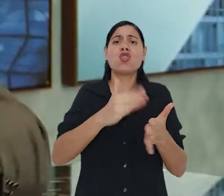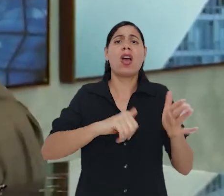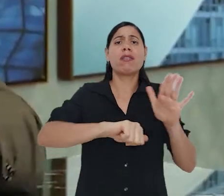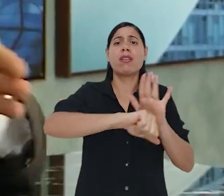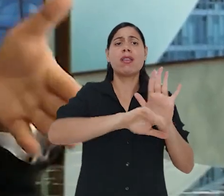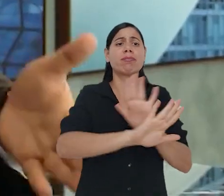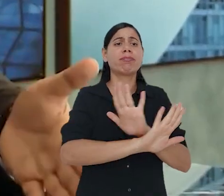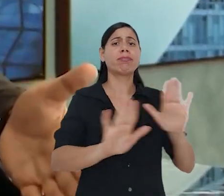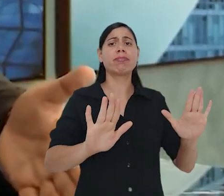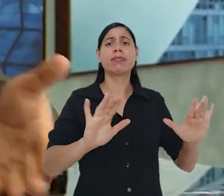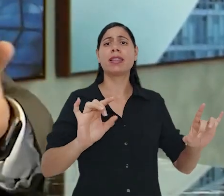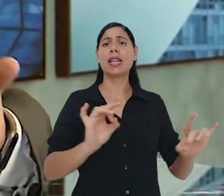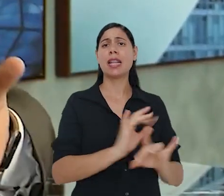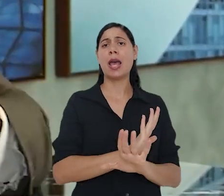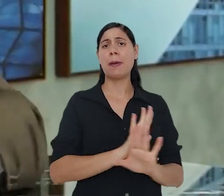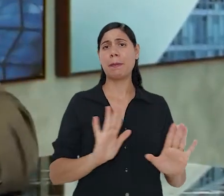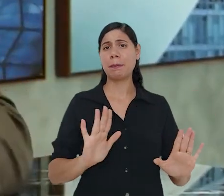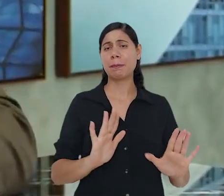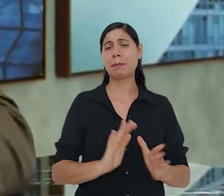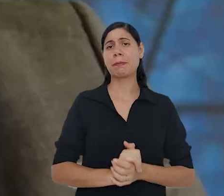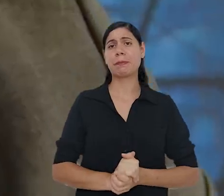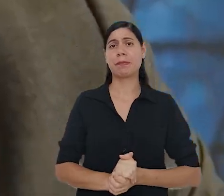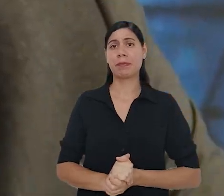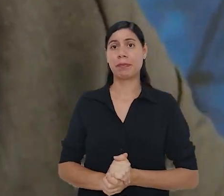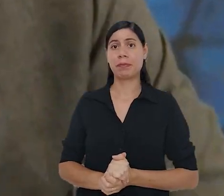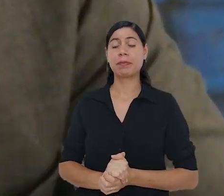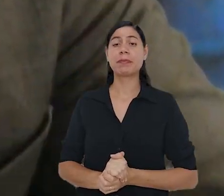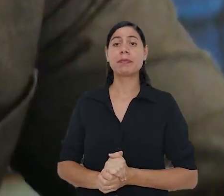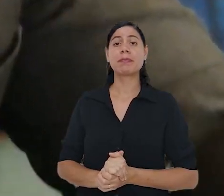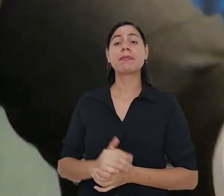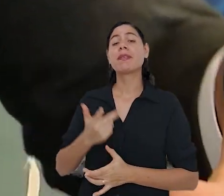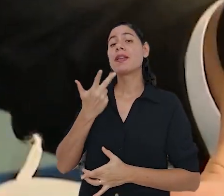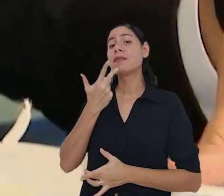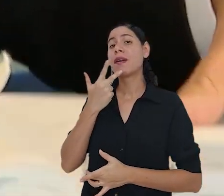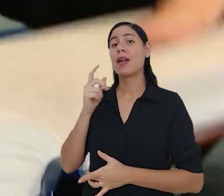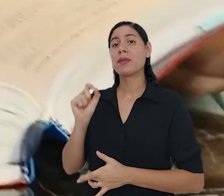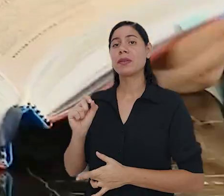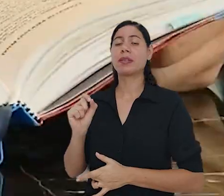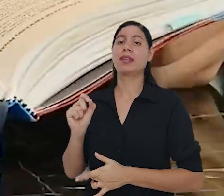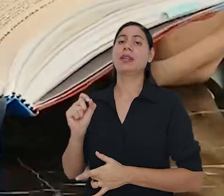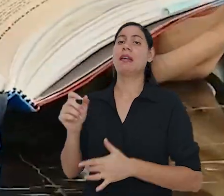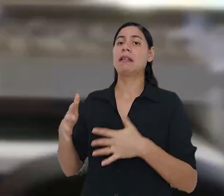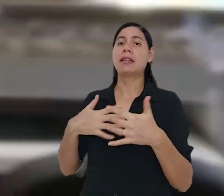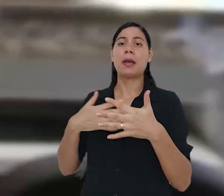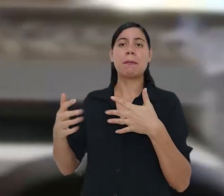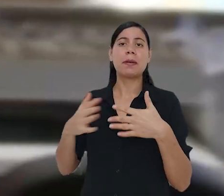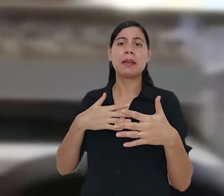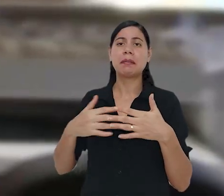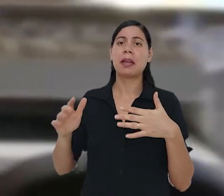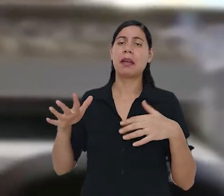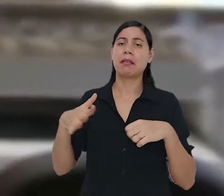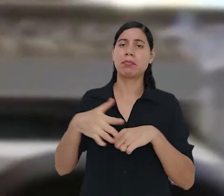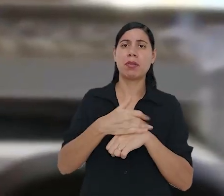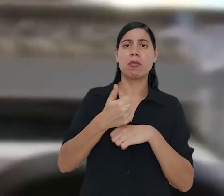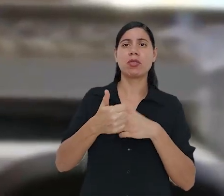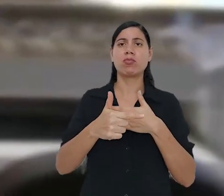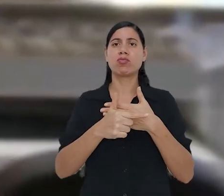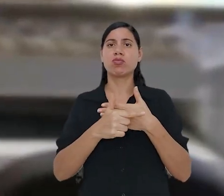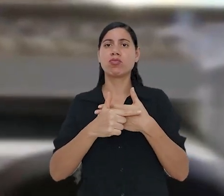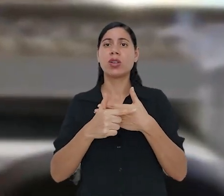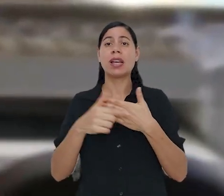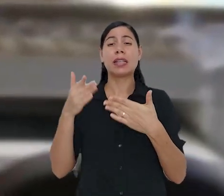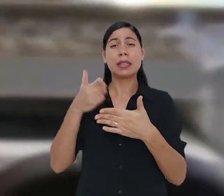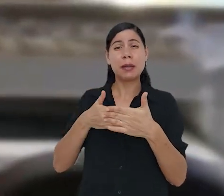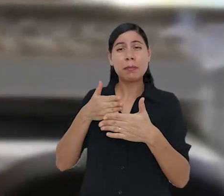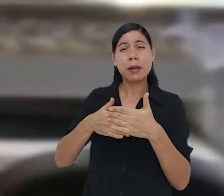pela sociedade por aquela conduta que foi praticada. O especialista conclui que, dependendo do cargo, impedir uma pessoa de